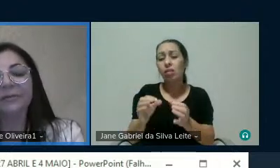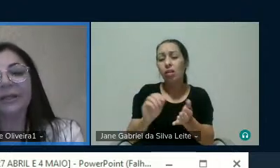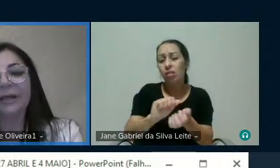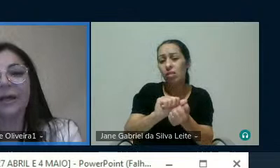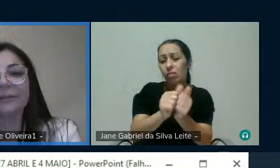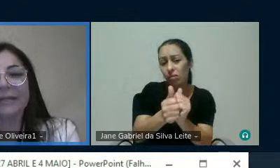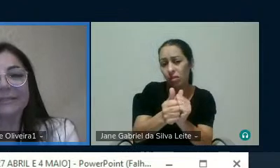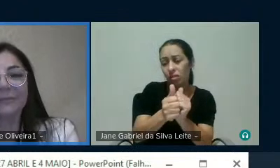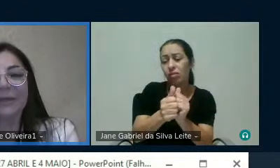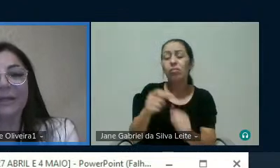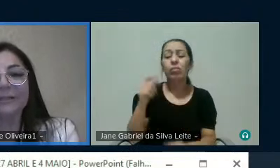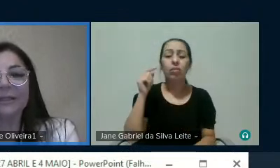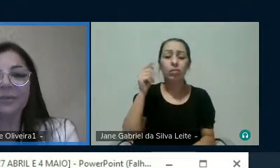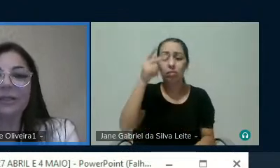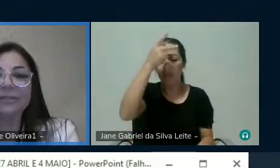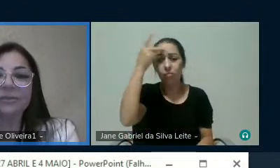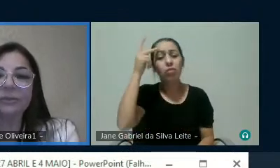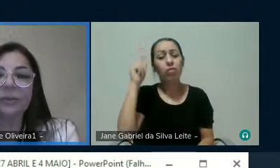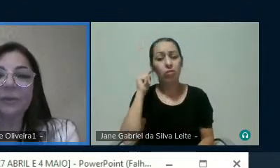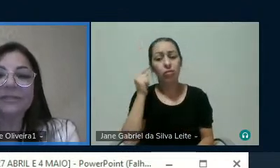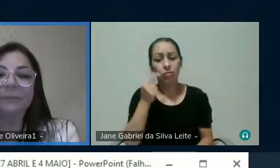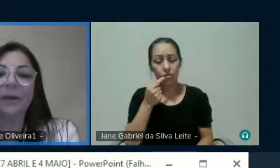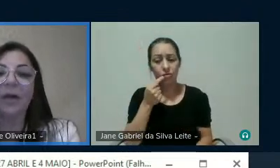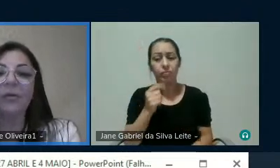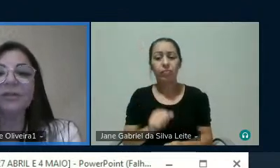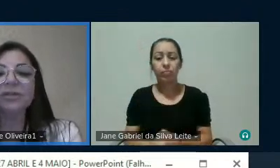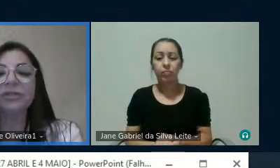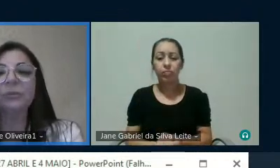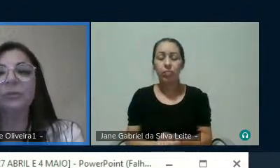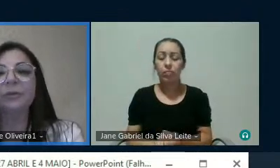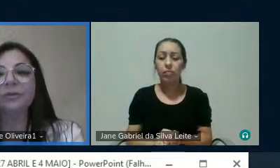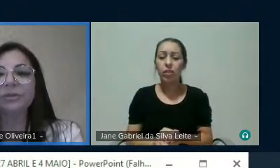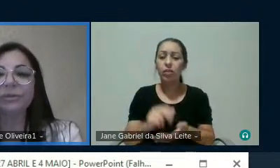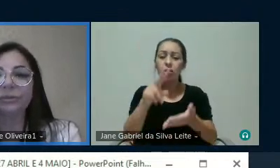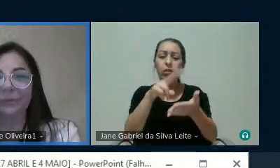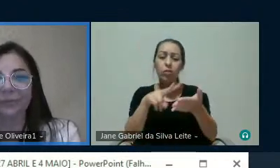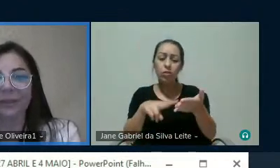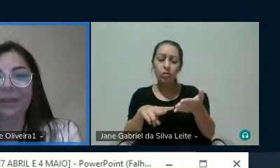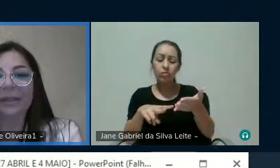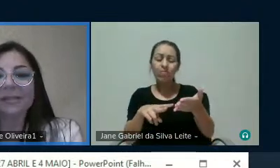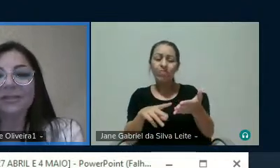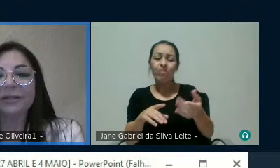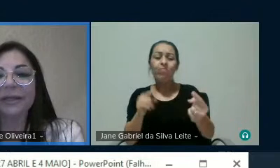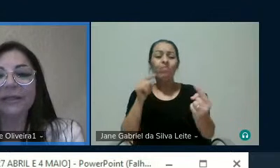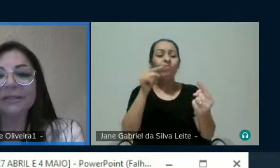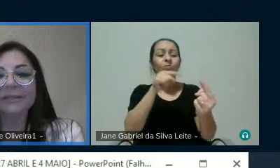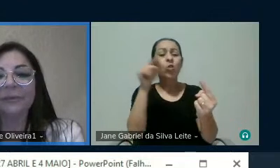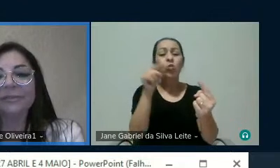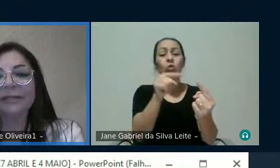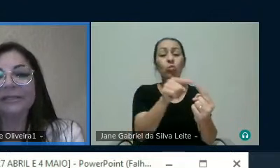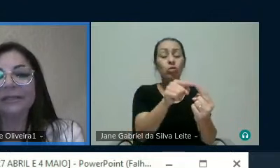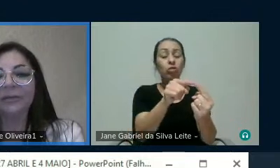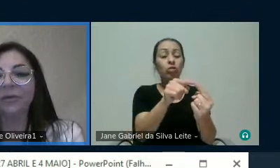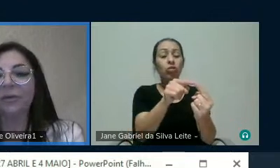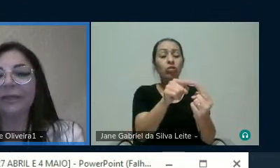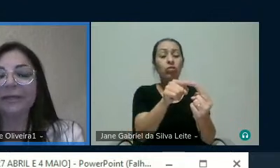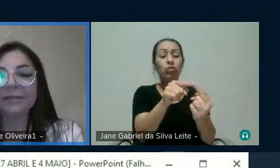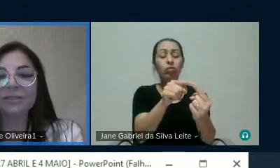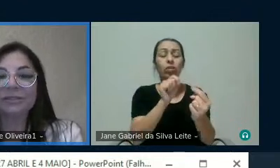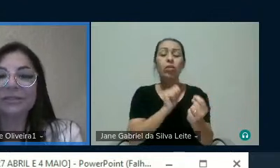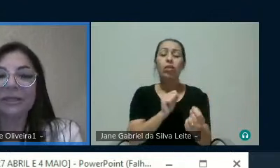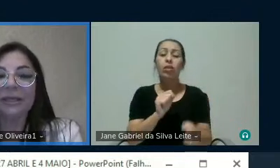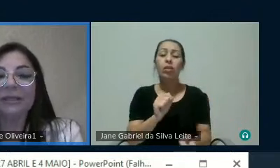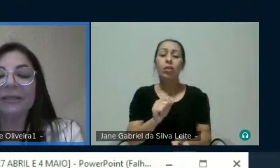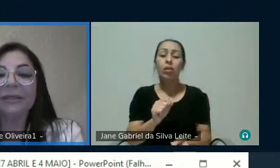Outra questão que ela traz também, que a literatura surda, o principal é atingir um público surdo. Só que aqui nós temos a questão que eu